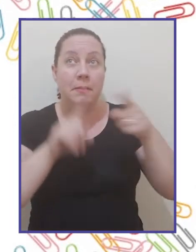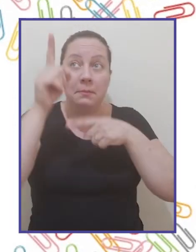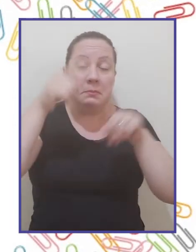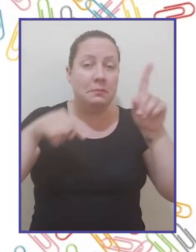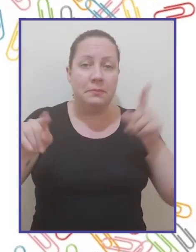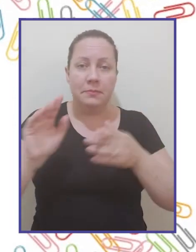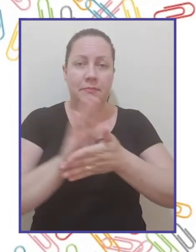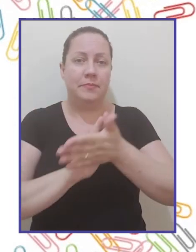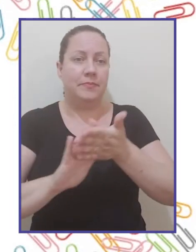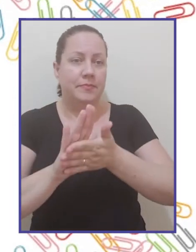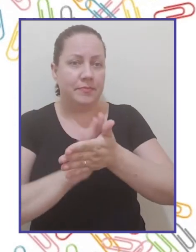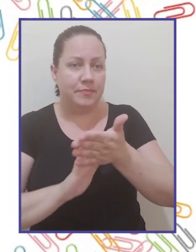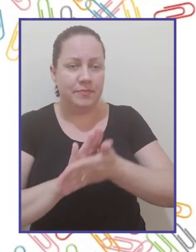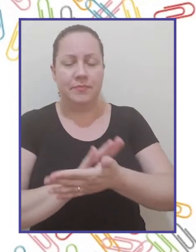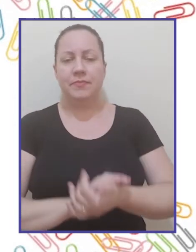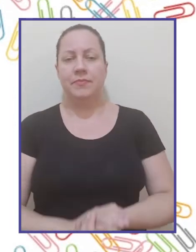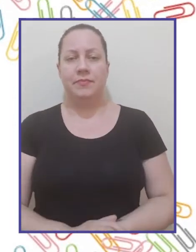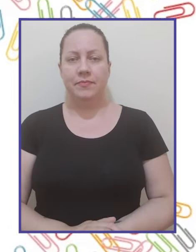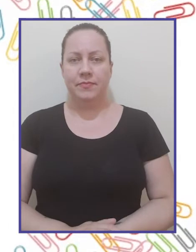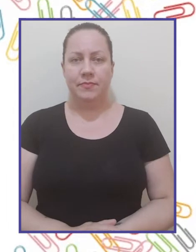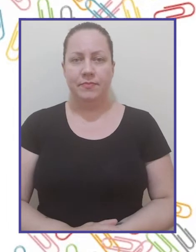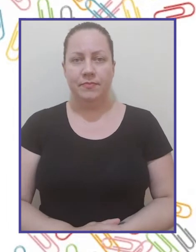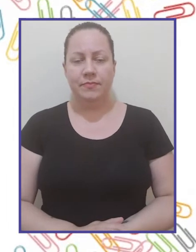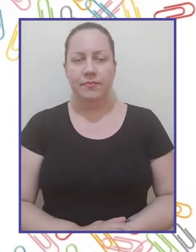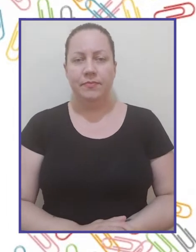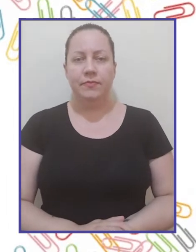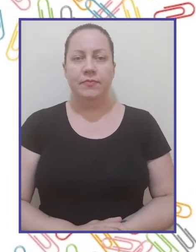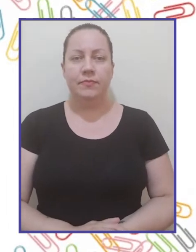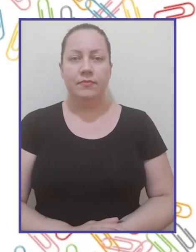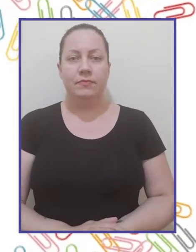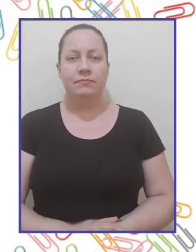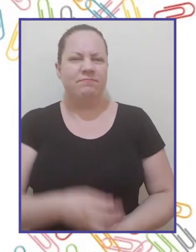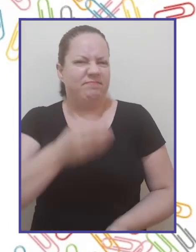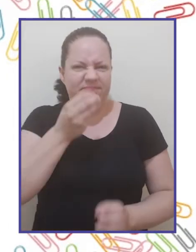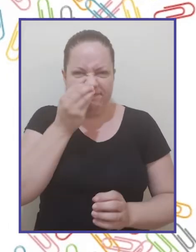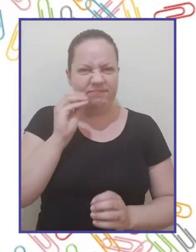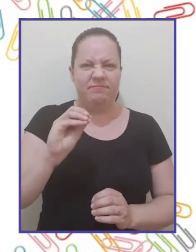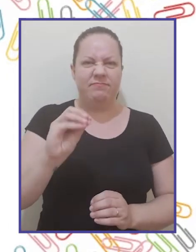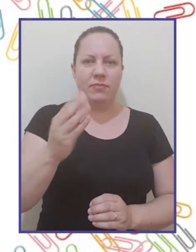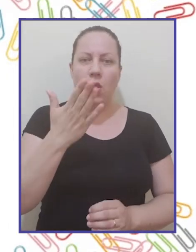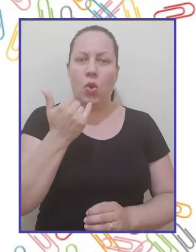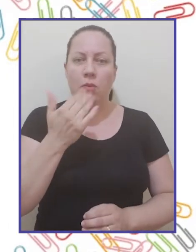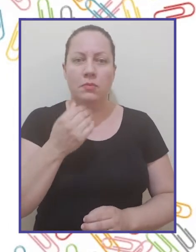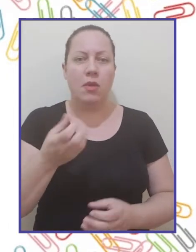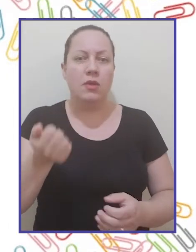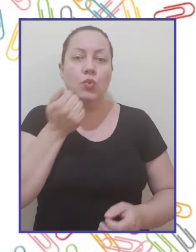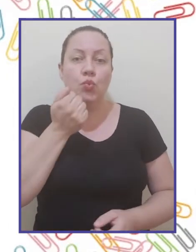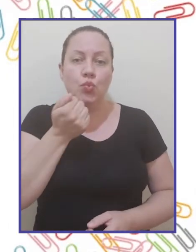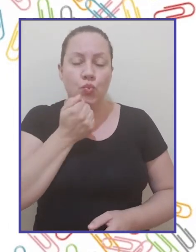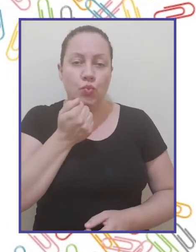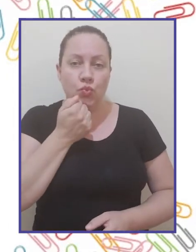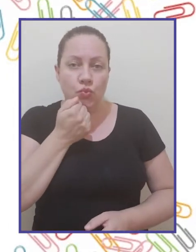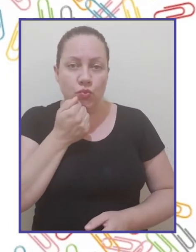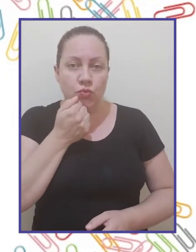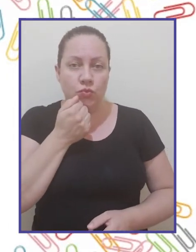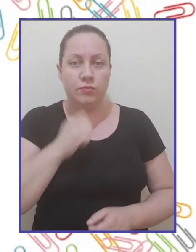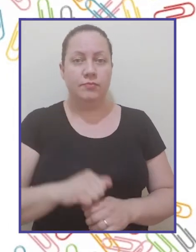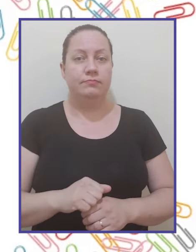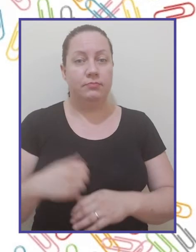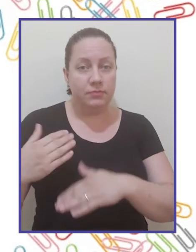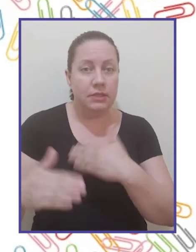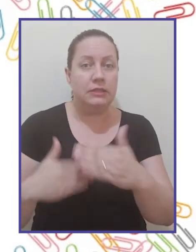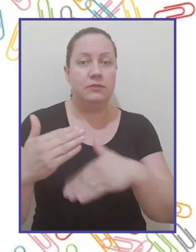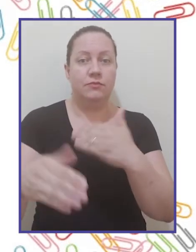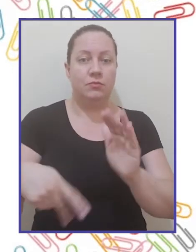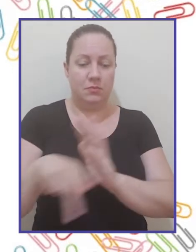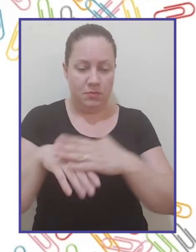verbal, hipo ou hiperreativo aos estímulos, rejeição de alimentação sólida, etapas